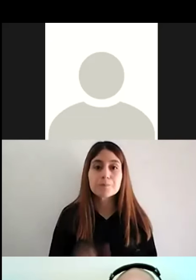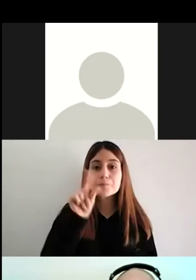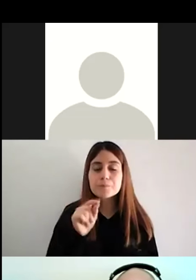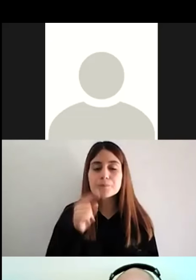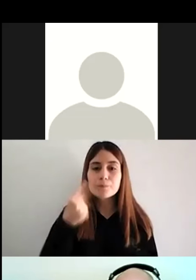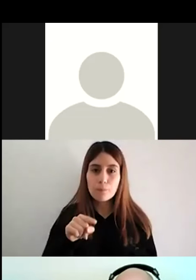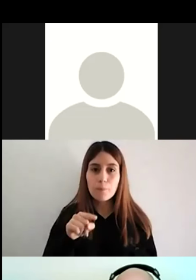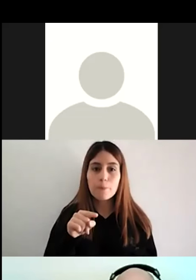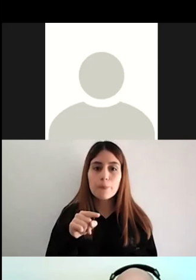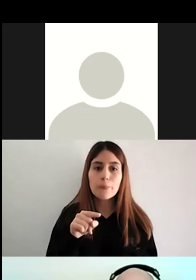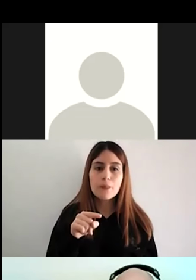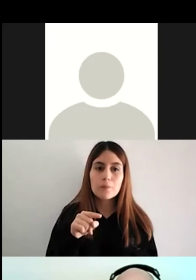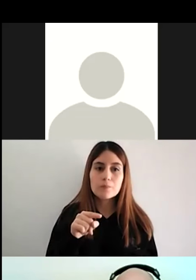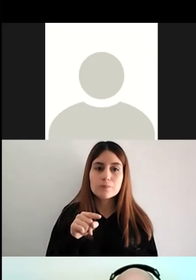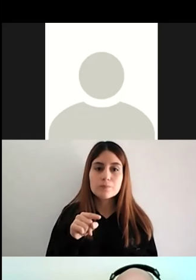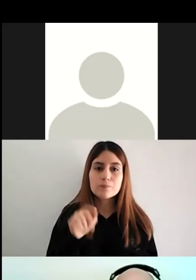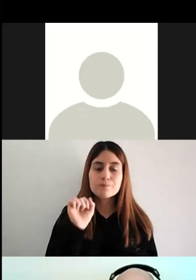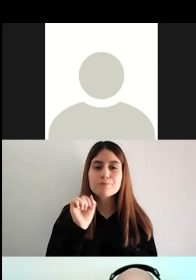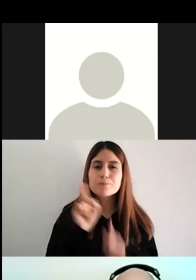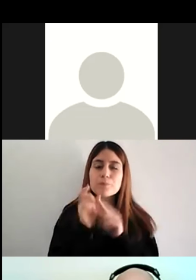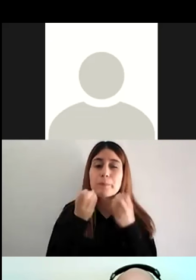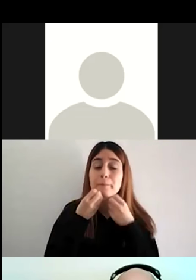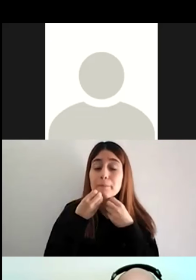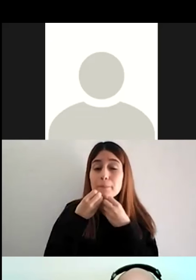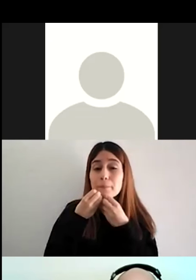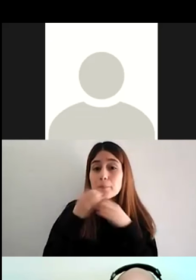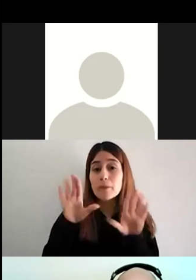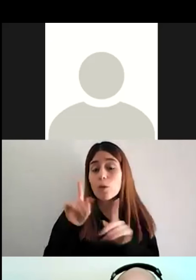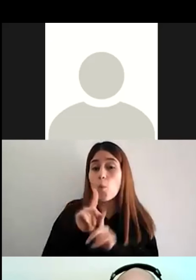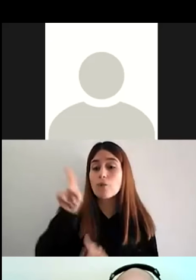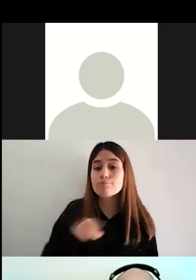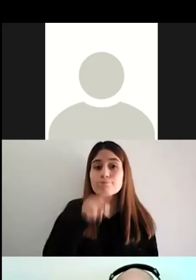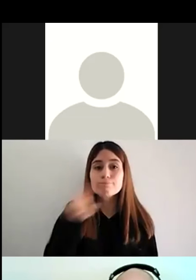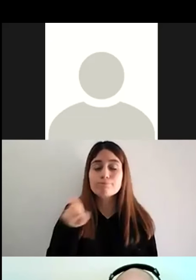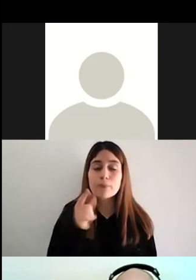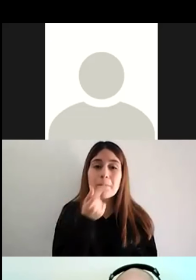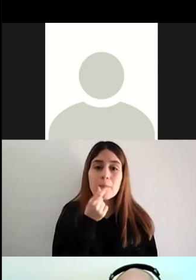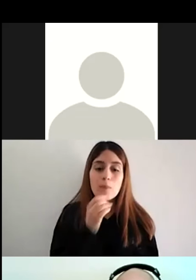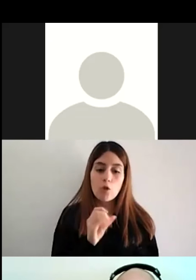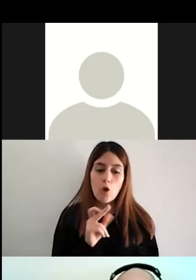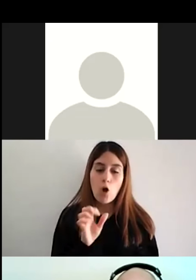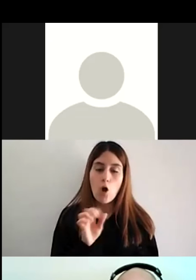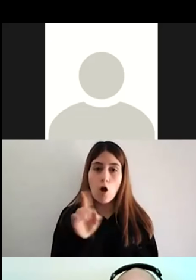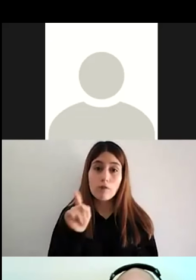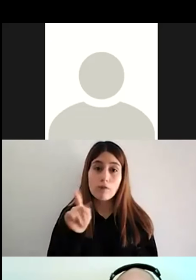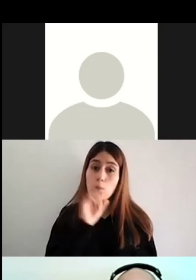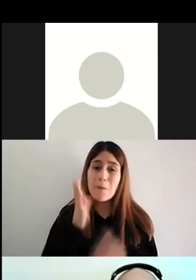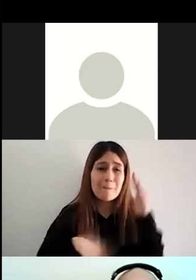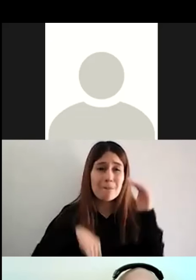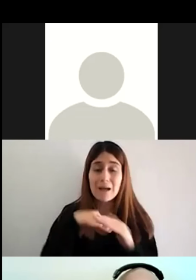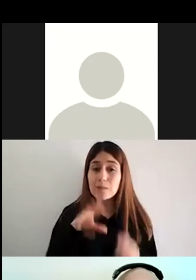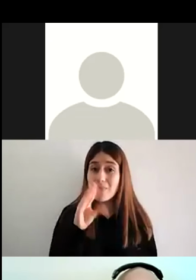temos a questão da perda da designação de órfão. O estatuto de órfão é atribuído por um período máximo de 10